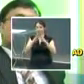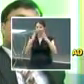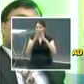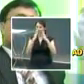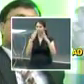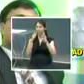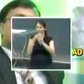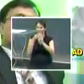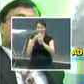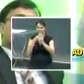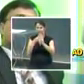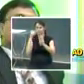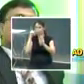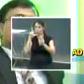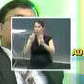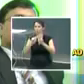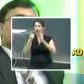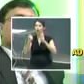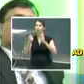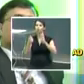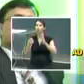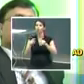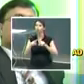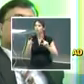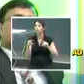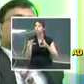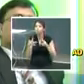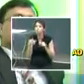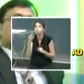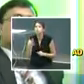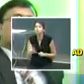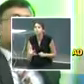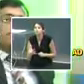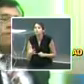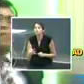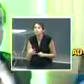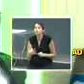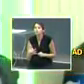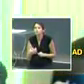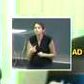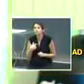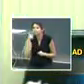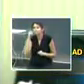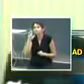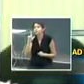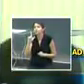trancada. Disse: poxa vida, mas estava tudo para... tudo estava dando certo.